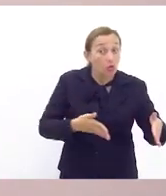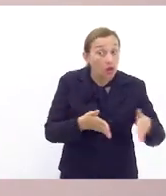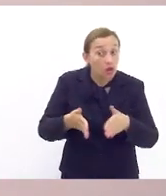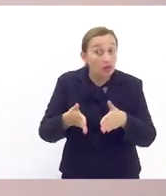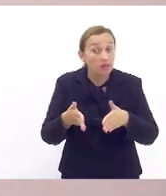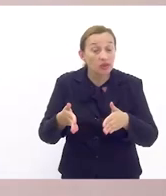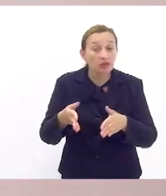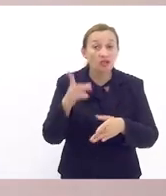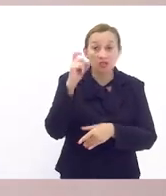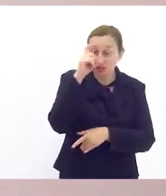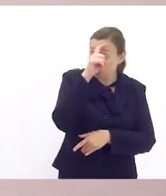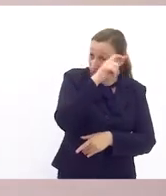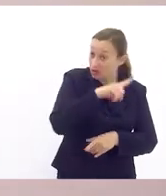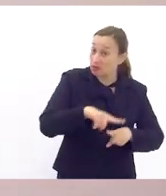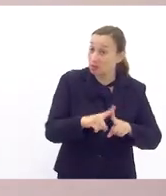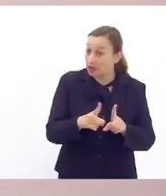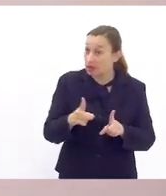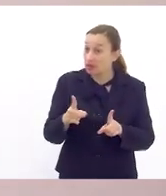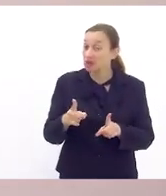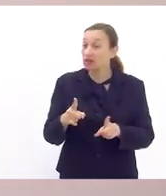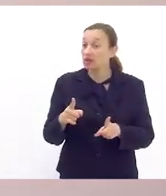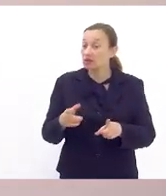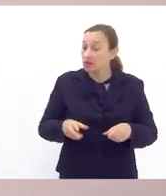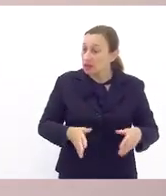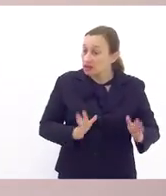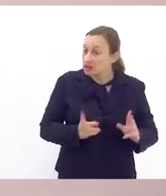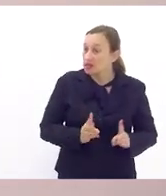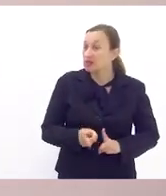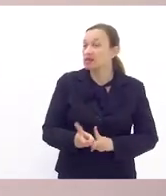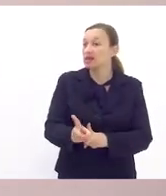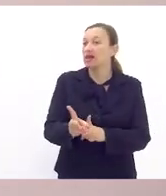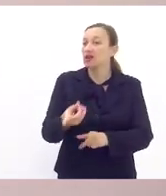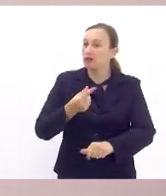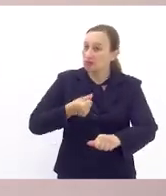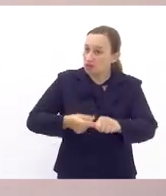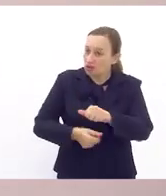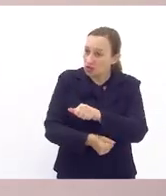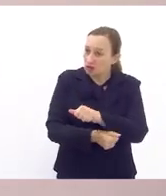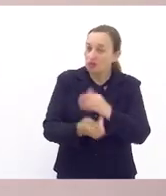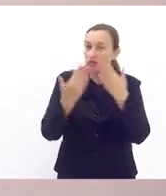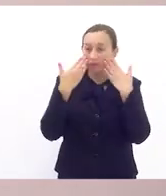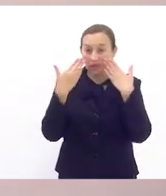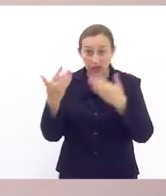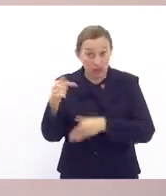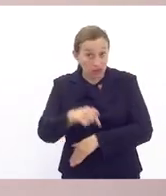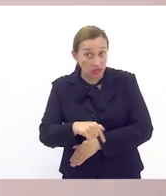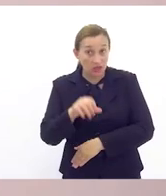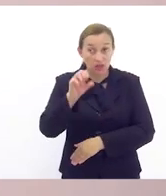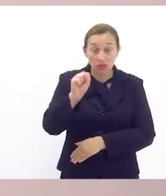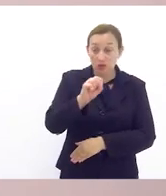árduo é longo mas a gente segue parte desses investimentos que foram apresentados